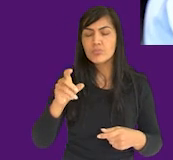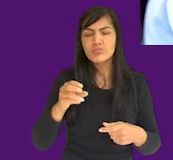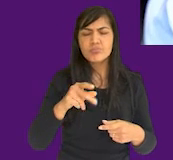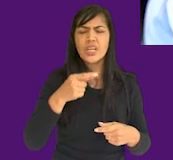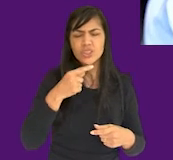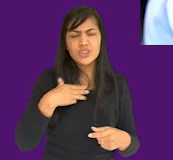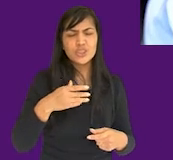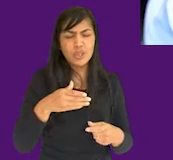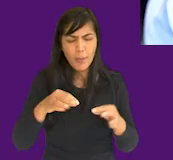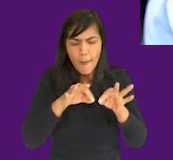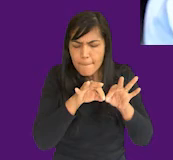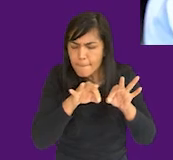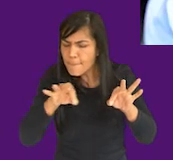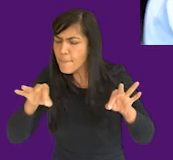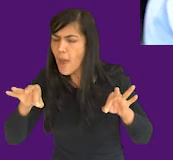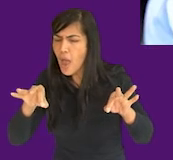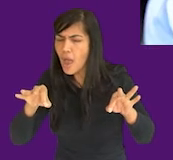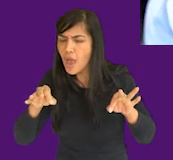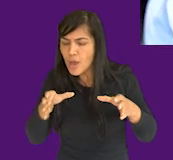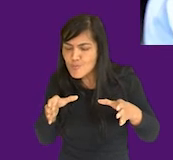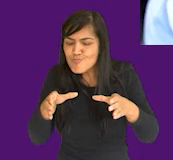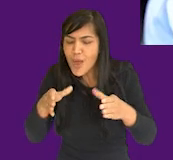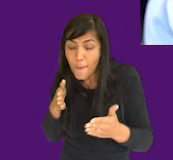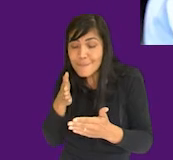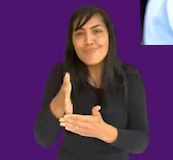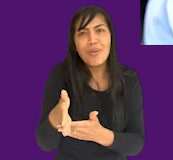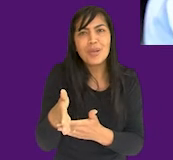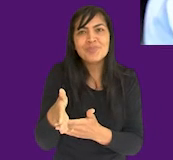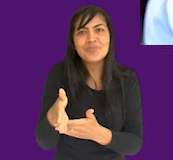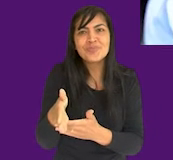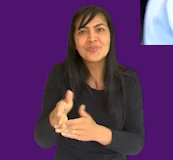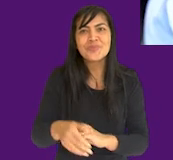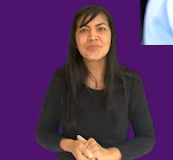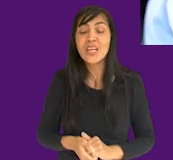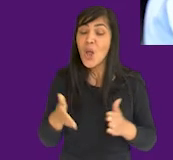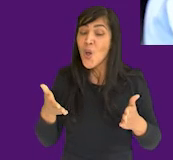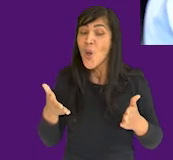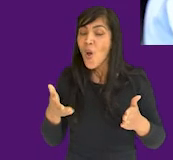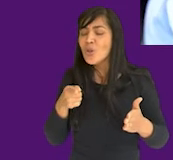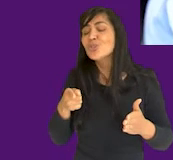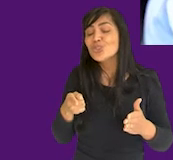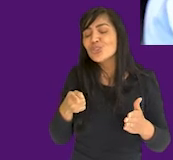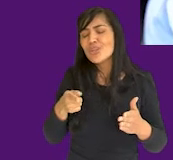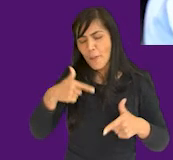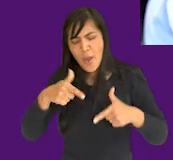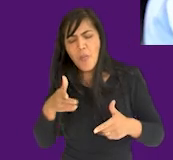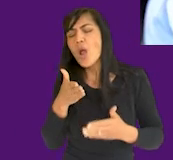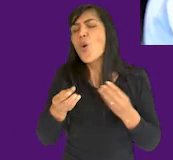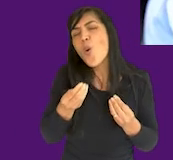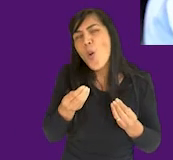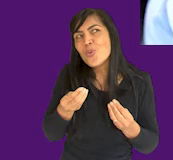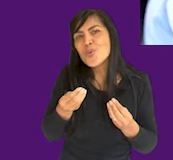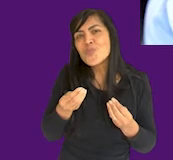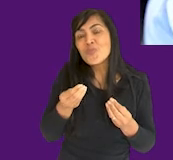quatro formas a gente chama Field of Player é que o novo campo de atuação onde que você quer